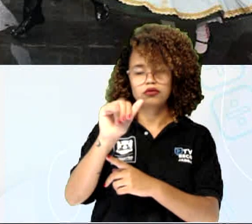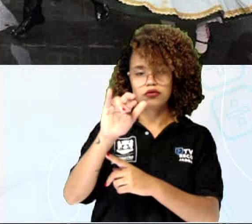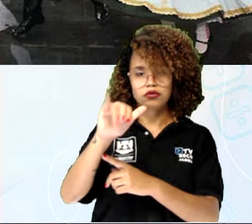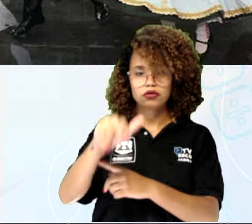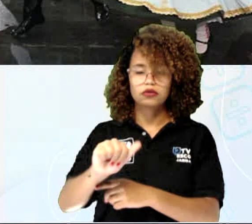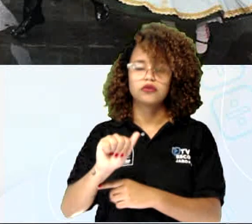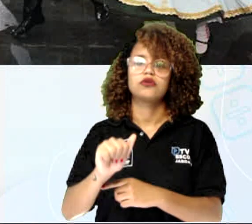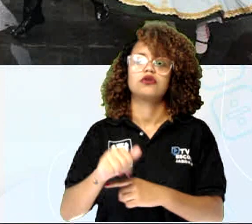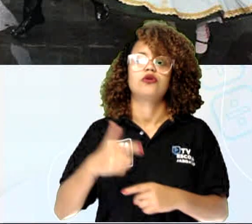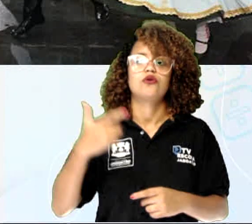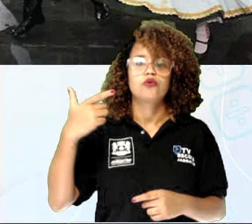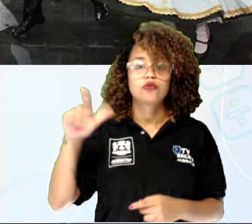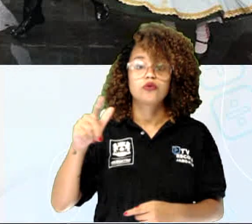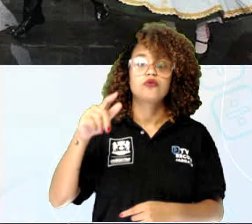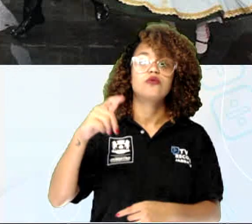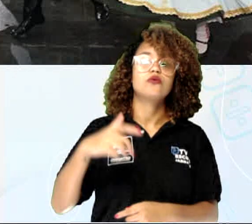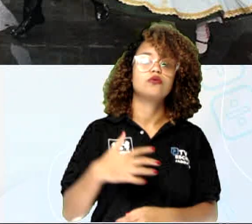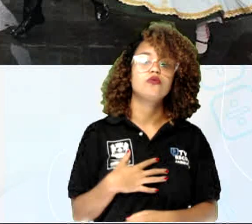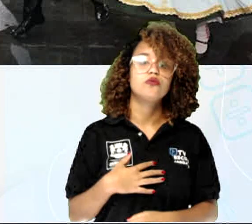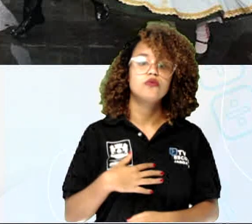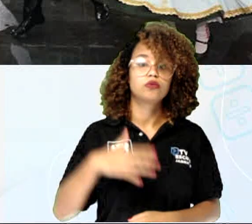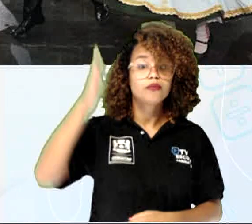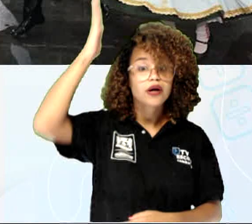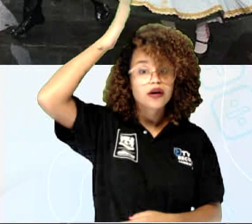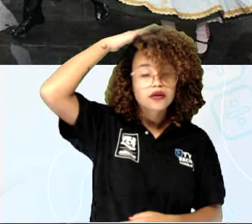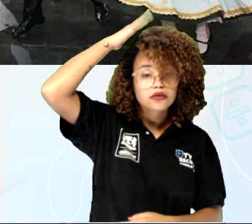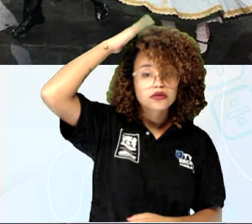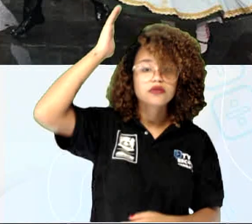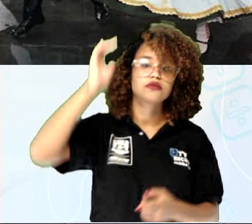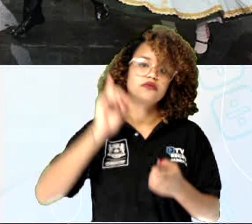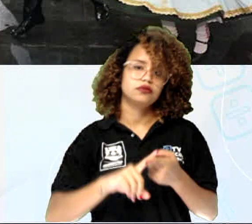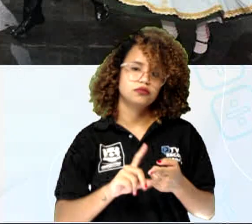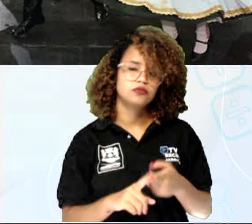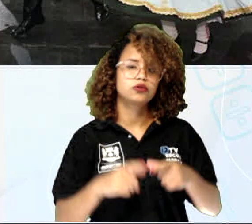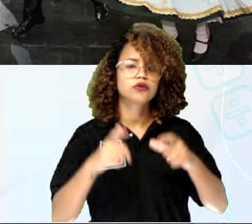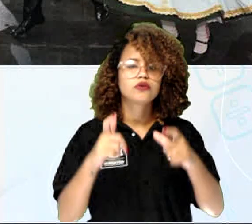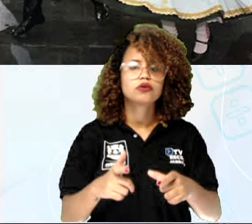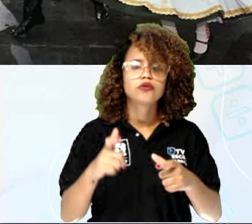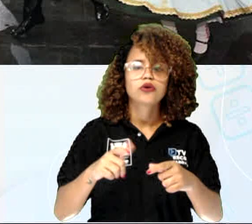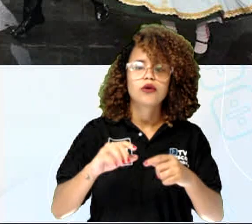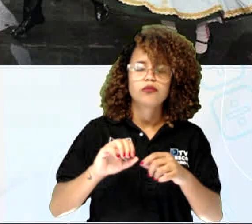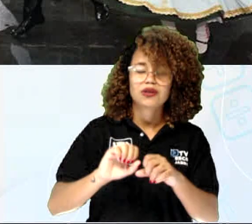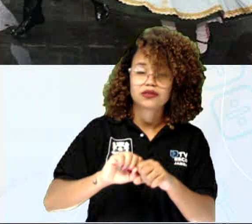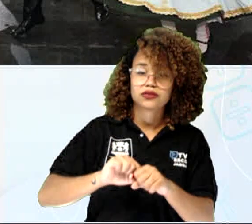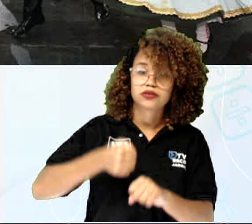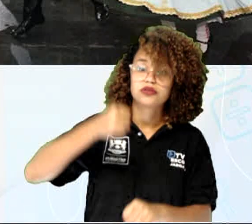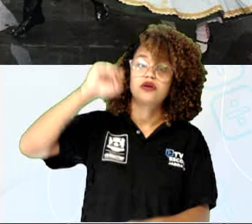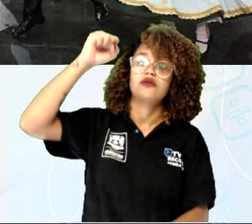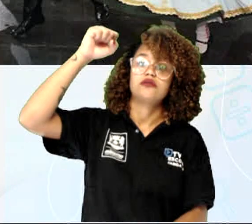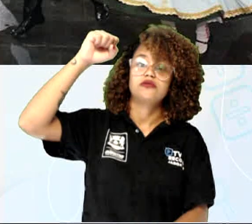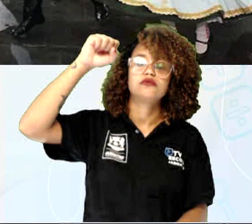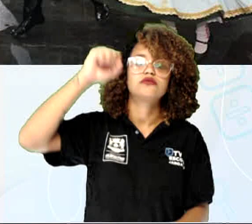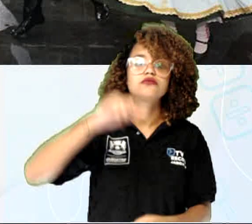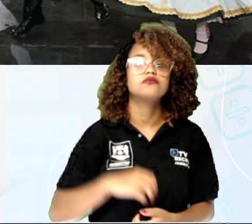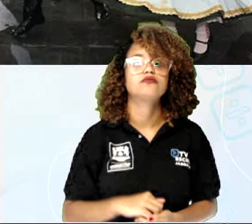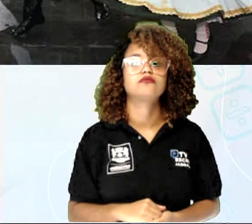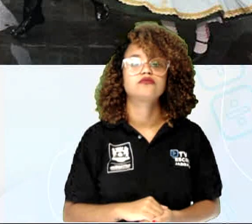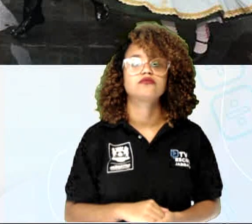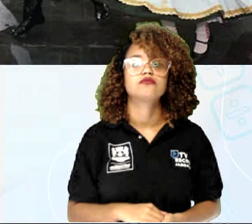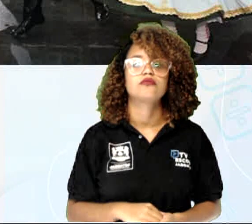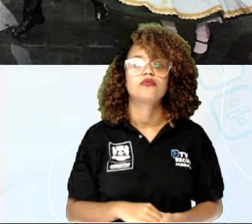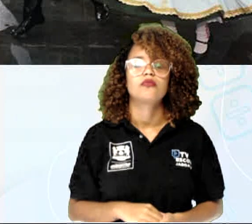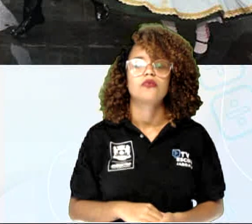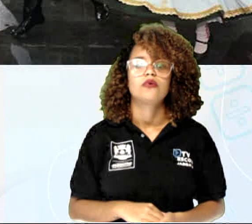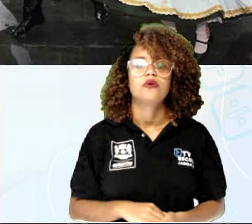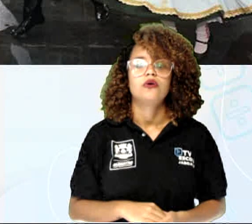Sul, estado do Paraná, nas áreas mais altas, nas serras dessa região sul. Os